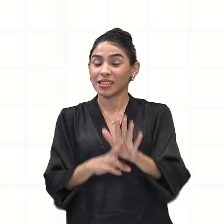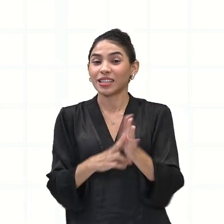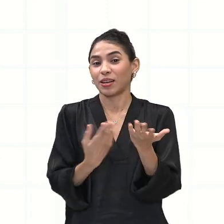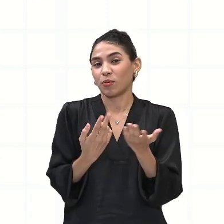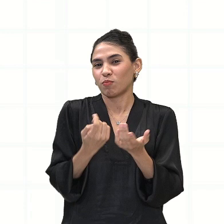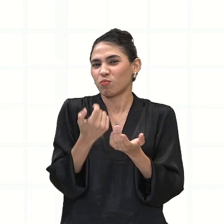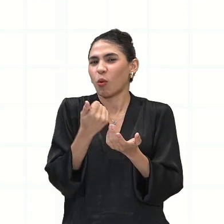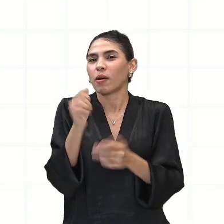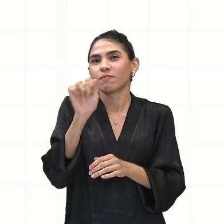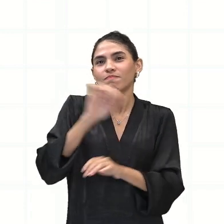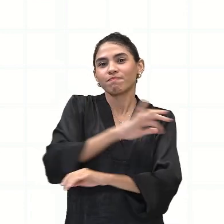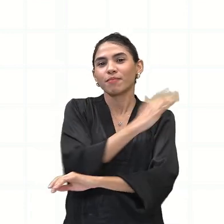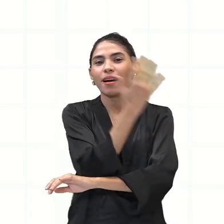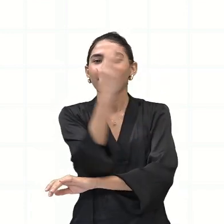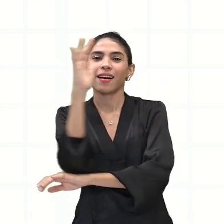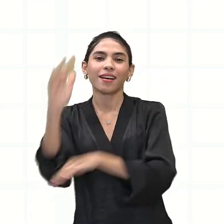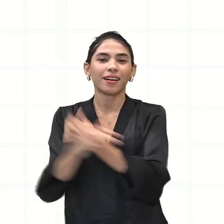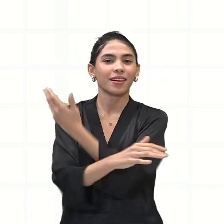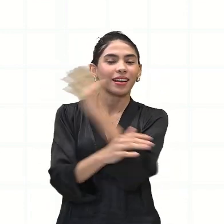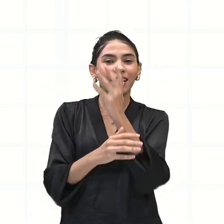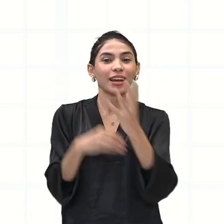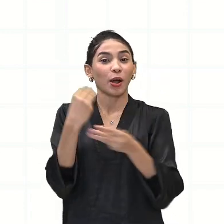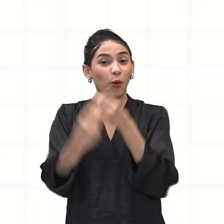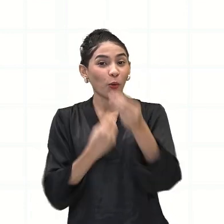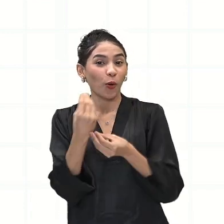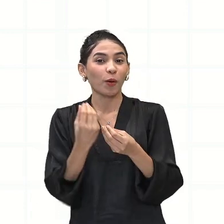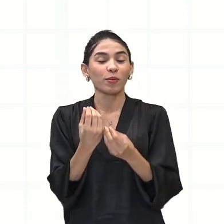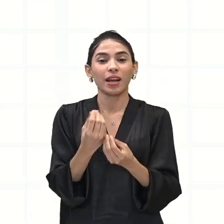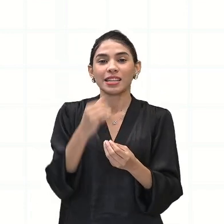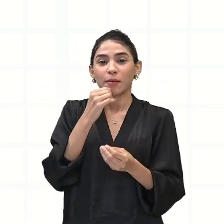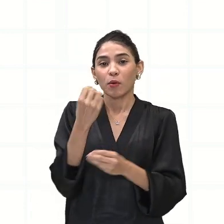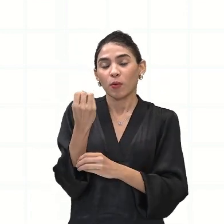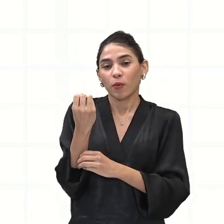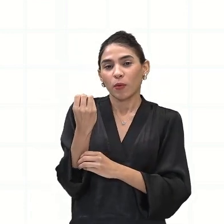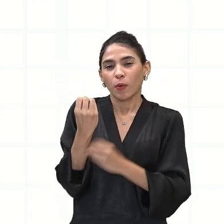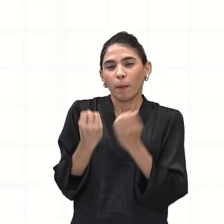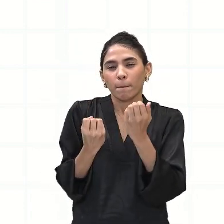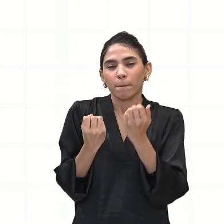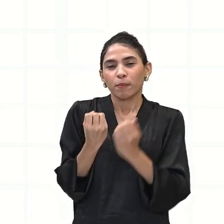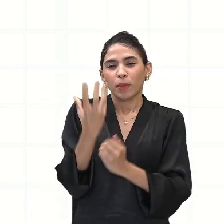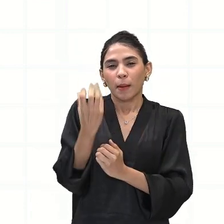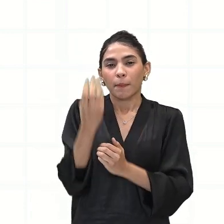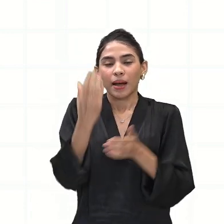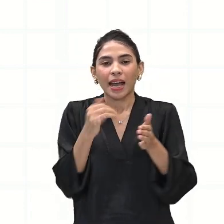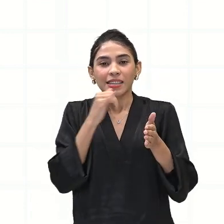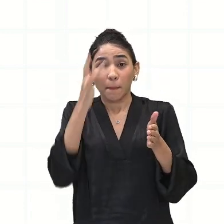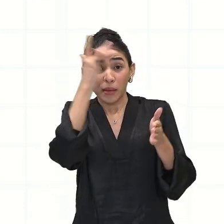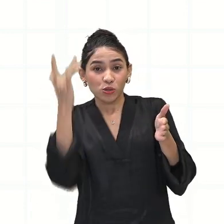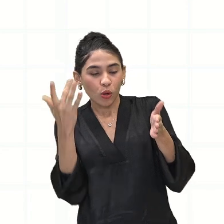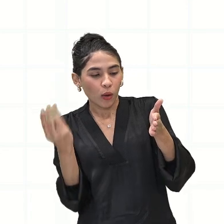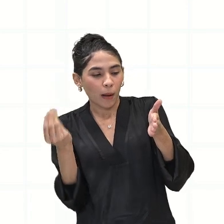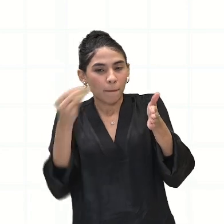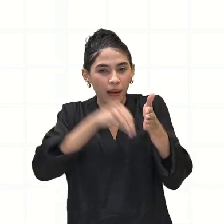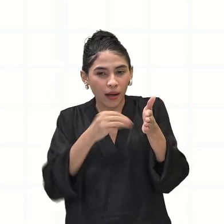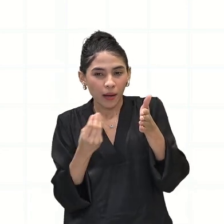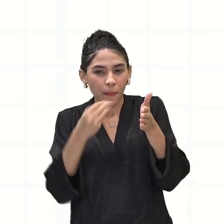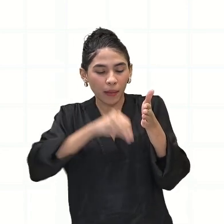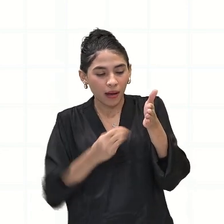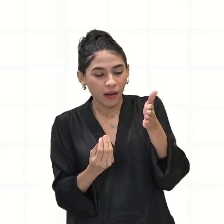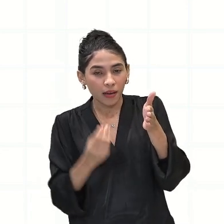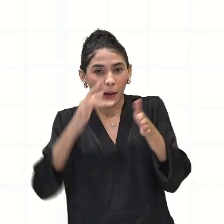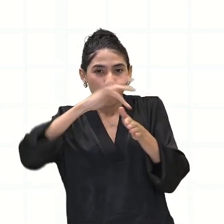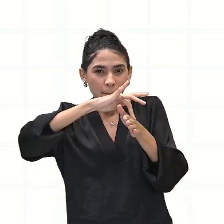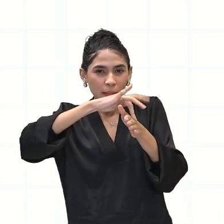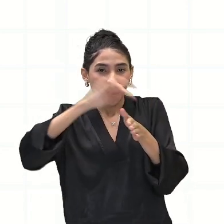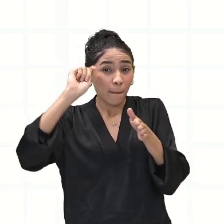da paisagem, de como isso funciona, falando da fumaça, falando do foguista colocando lá o carvão na fornalha para que ele